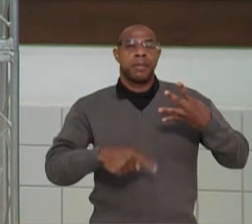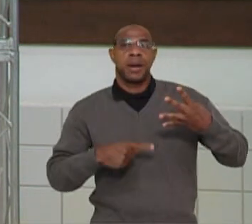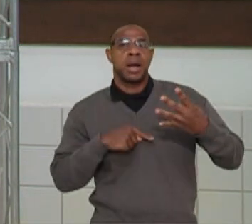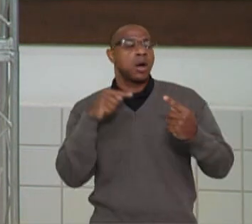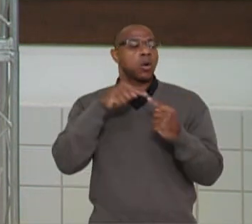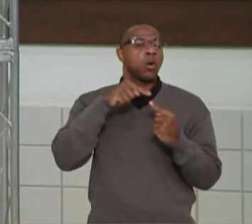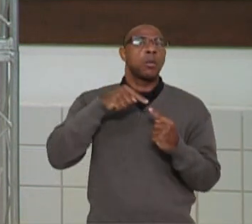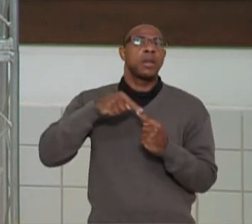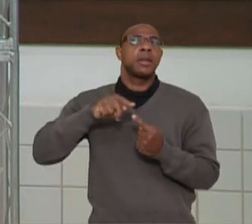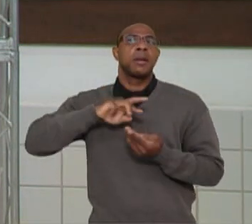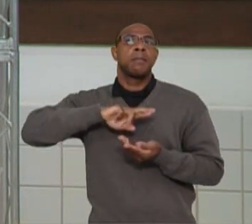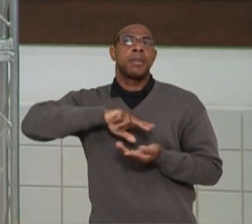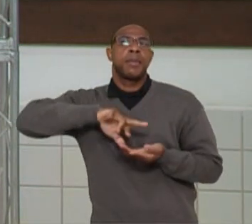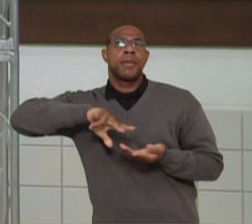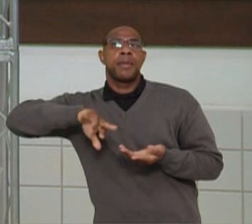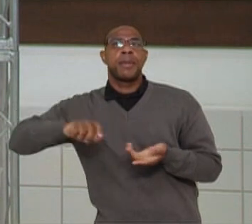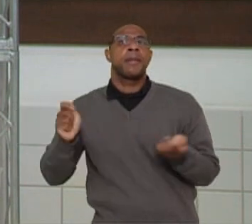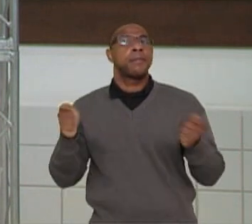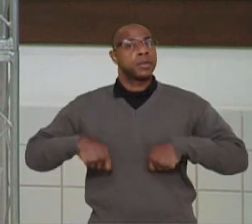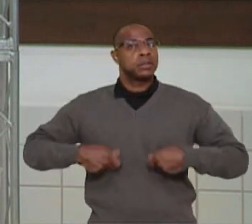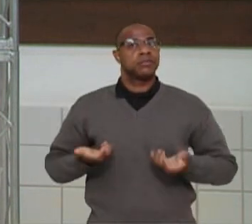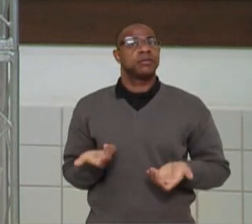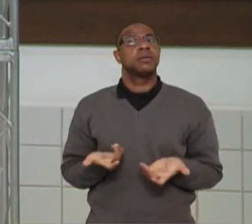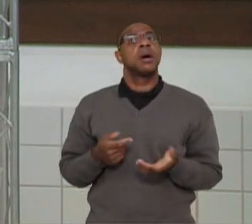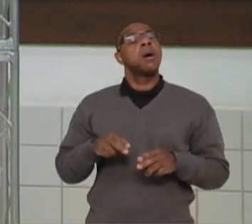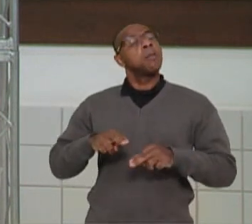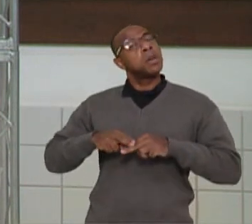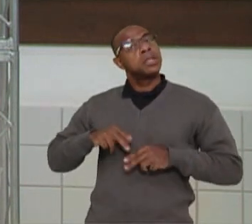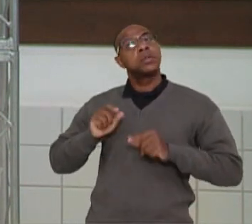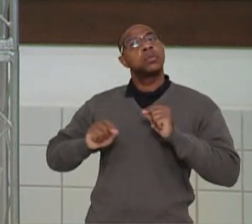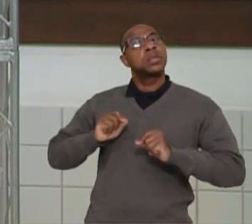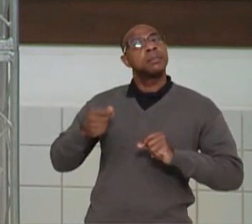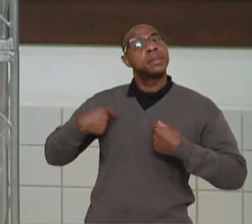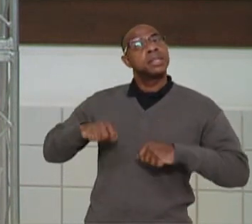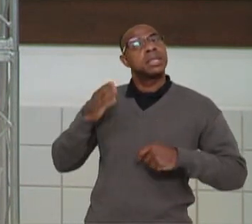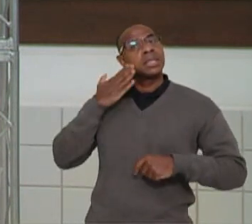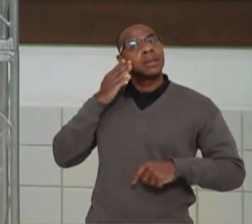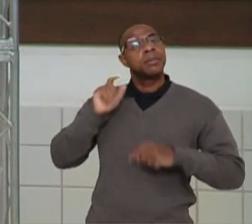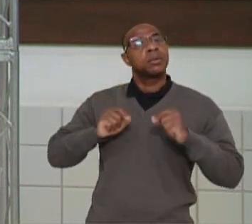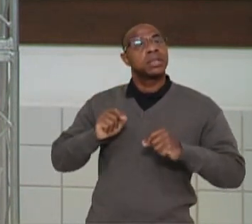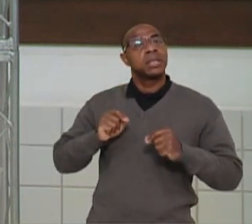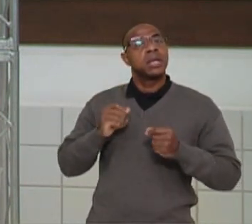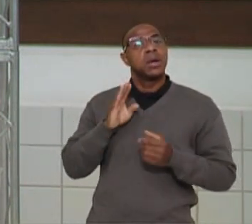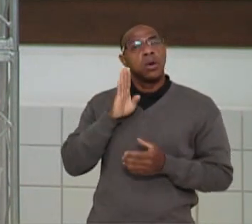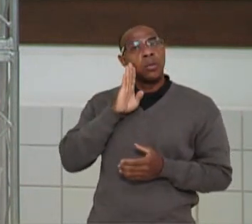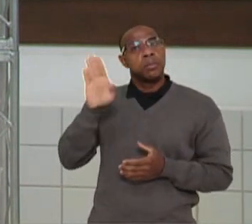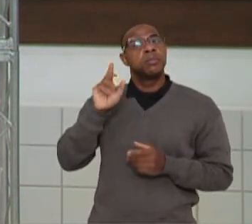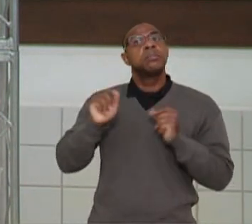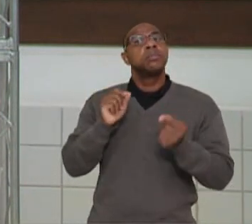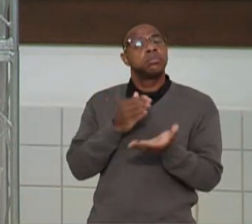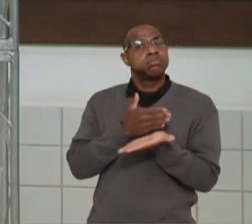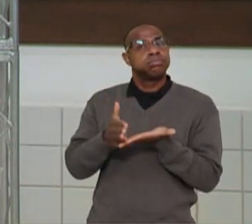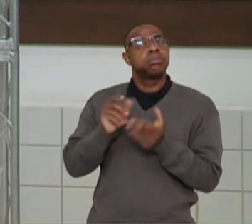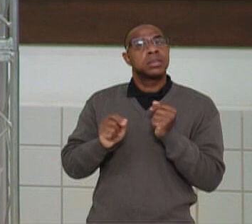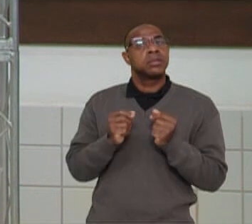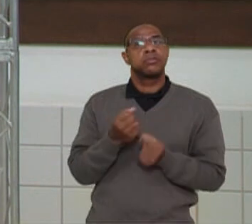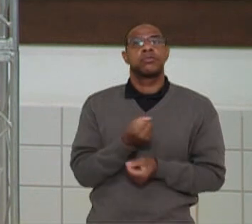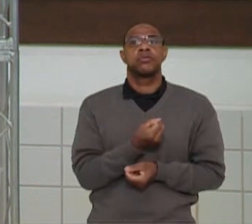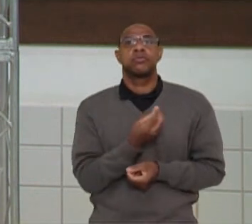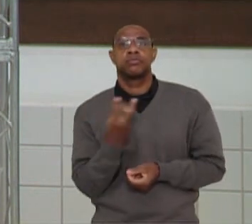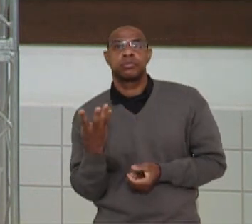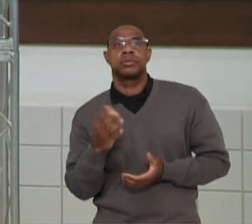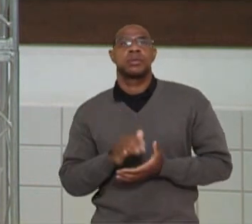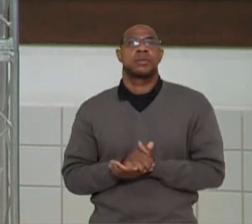possíveis. Então o resultado já não é tão acessível. Por isso que eu tenho que dominar aí os princípios de contagem. Beleza? Vamos ver o que nós temos para